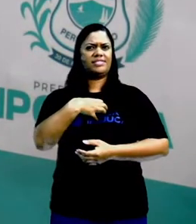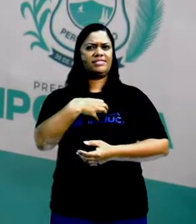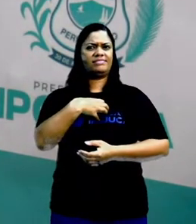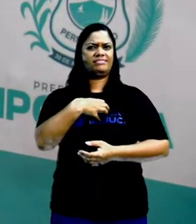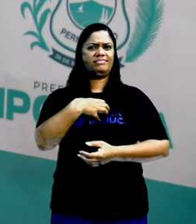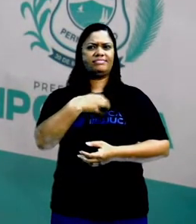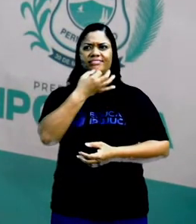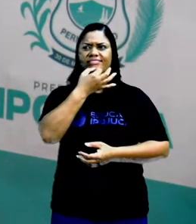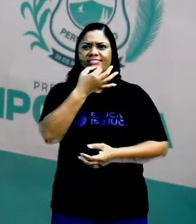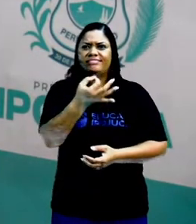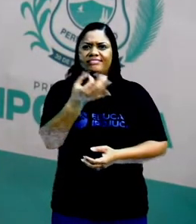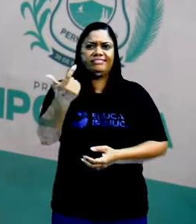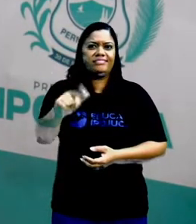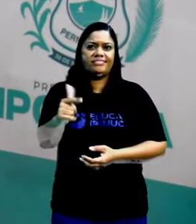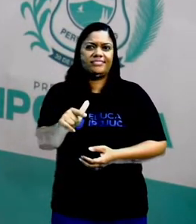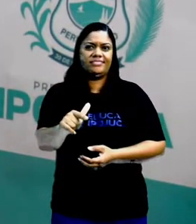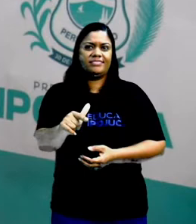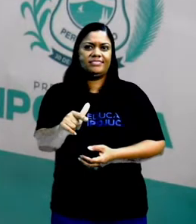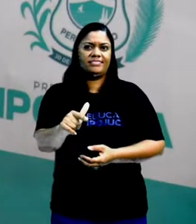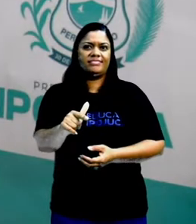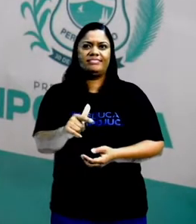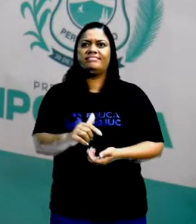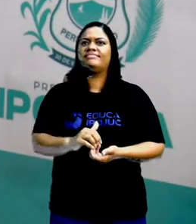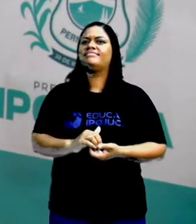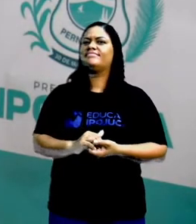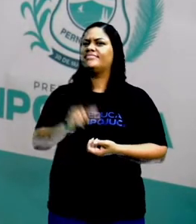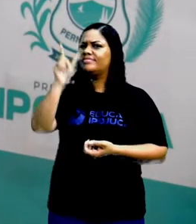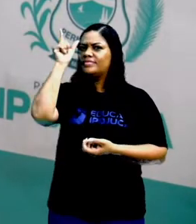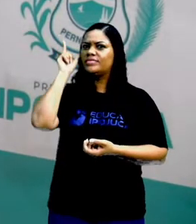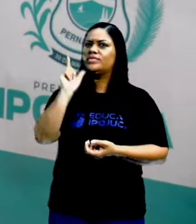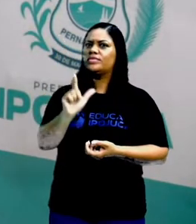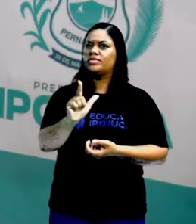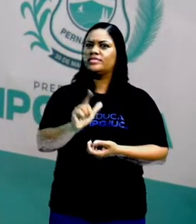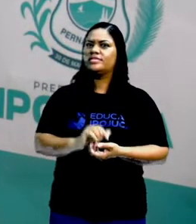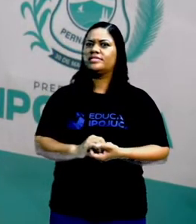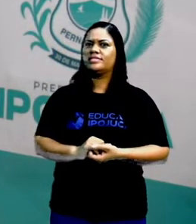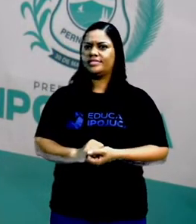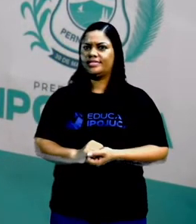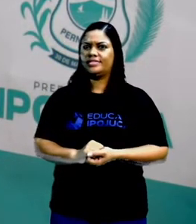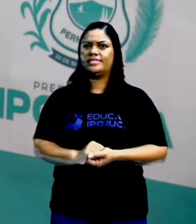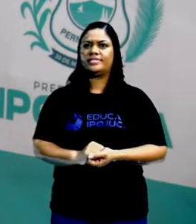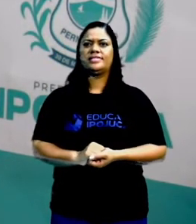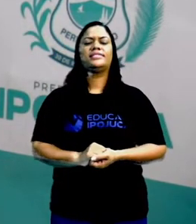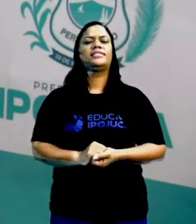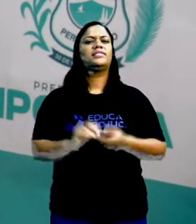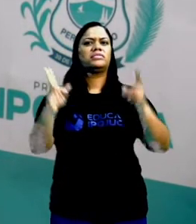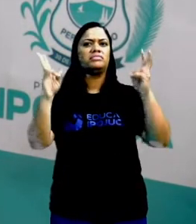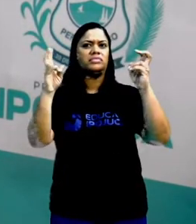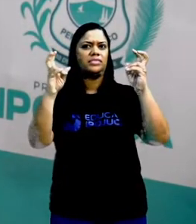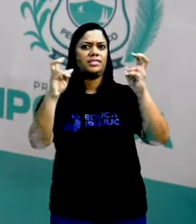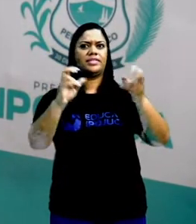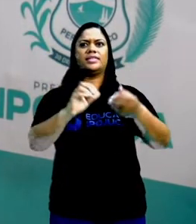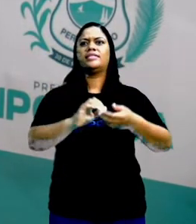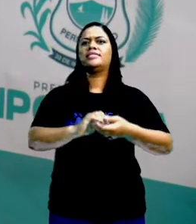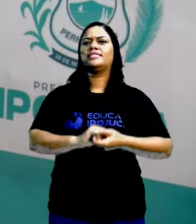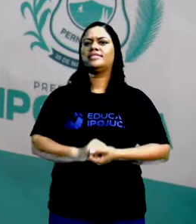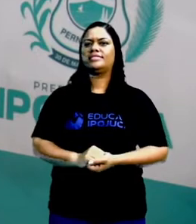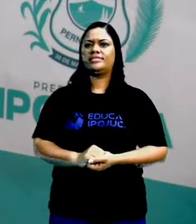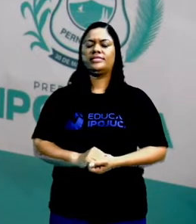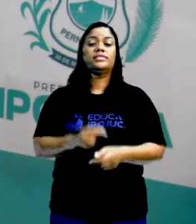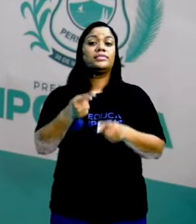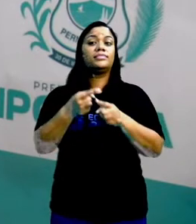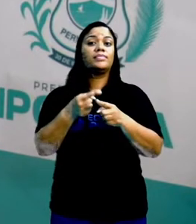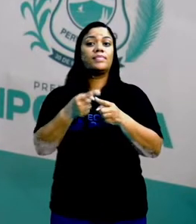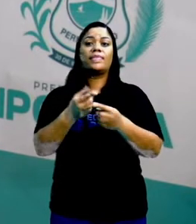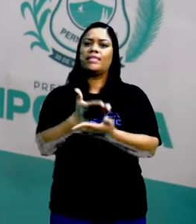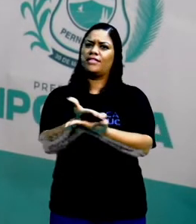assim, como um meme, incapaz de opinar a respeito de um determinado assunto, de um determinado tema? E por